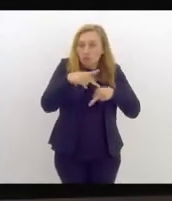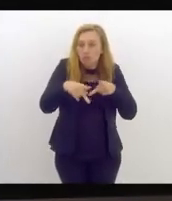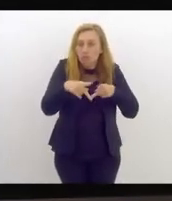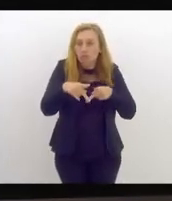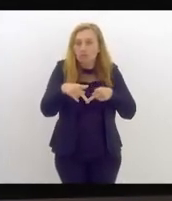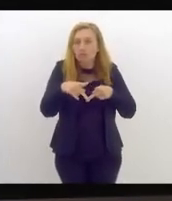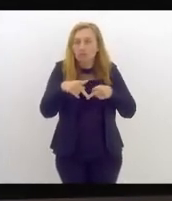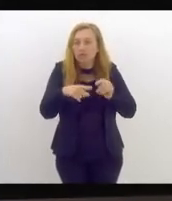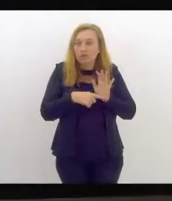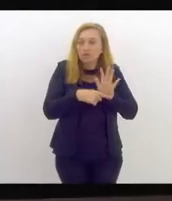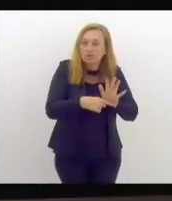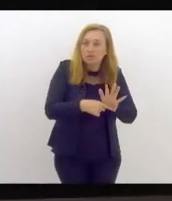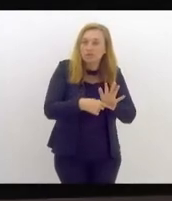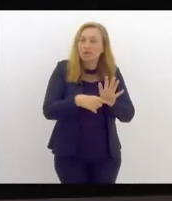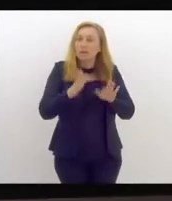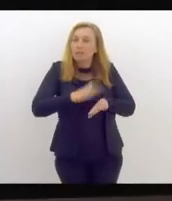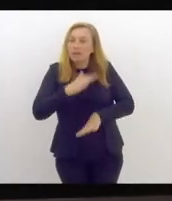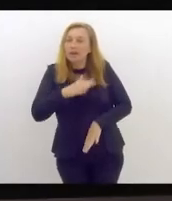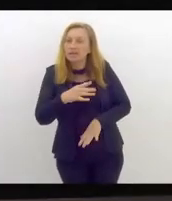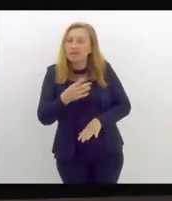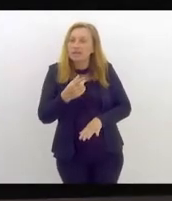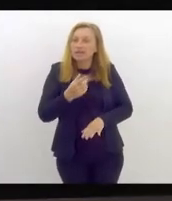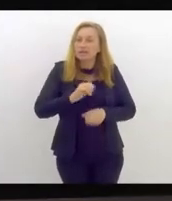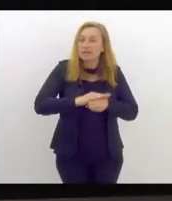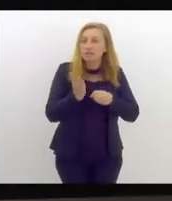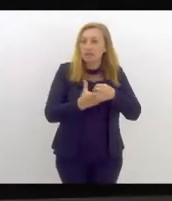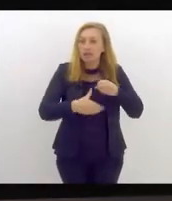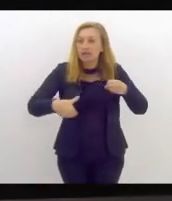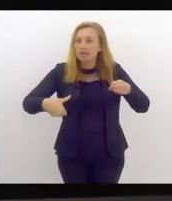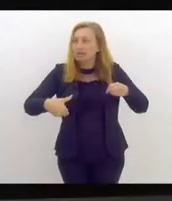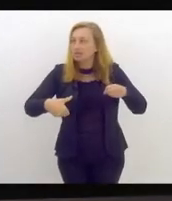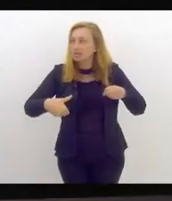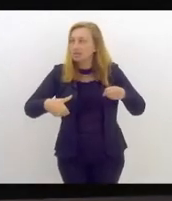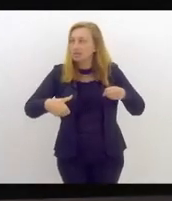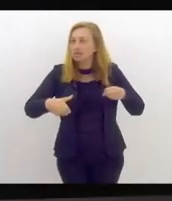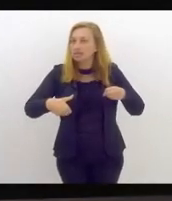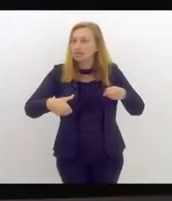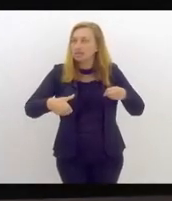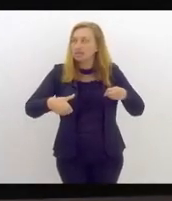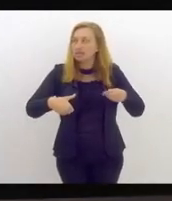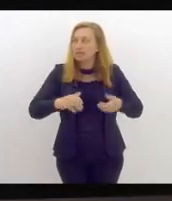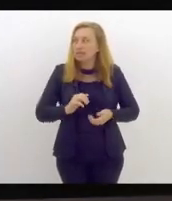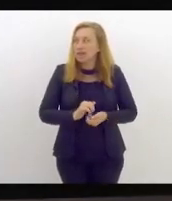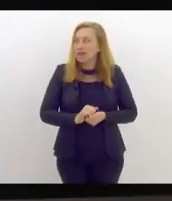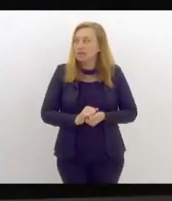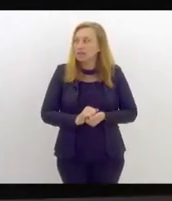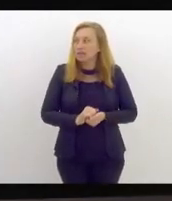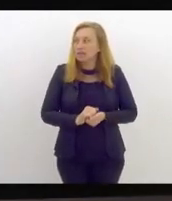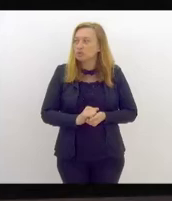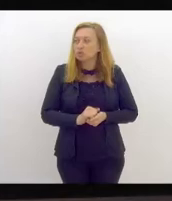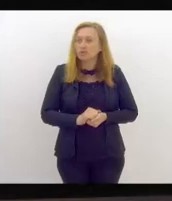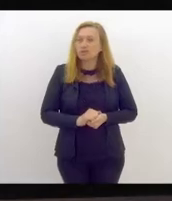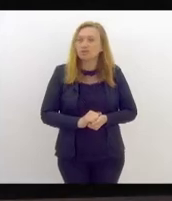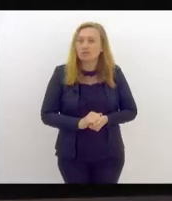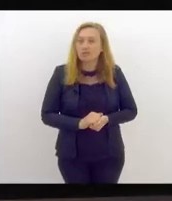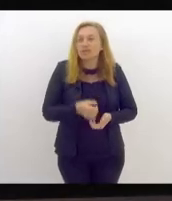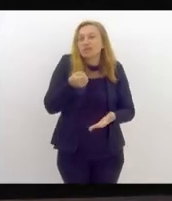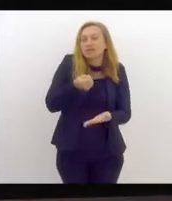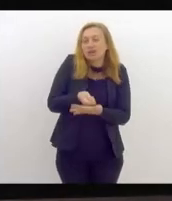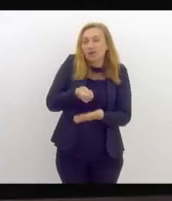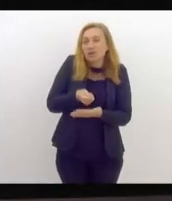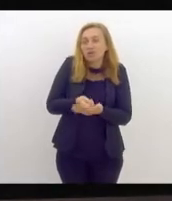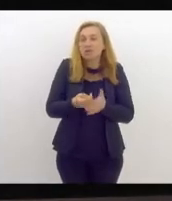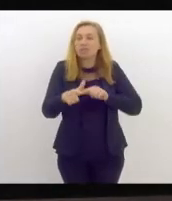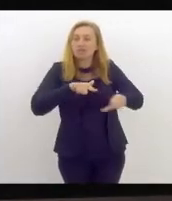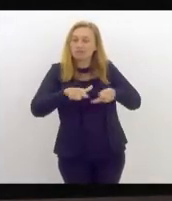refém dá mais saneamento na minha região como ela na minha região em vários outros bares também que tá cobrando pelo